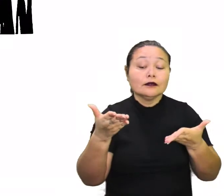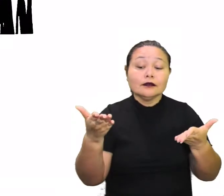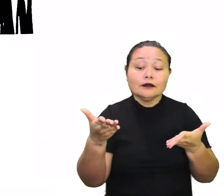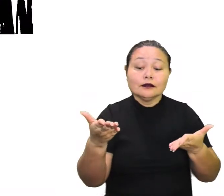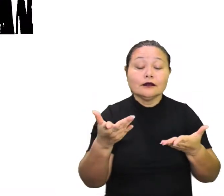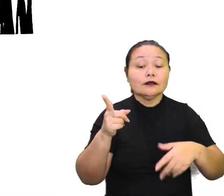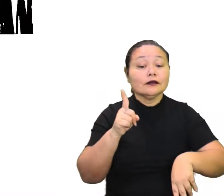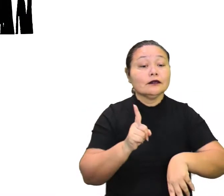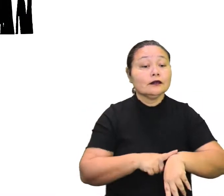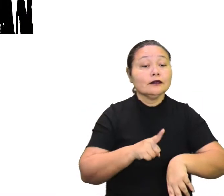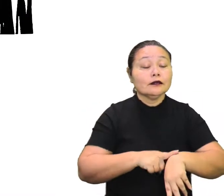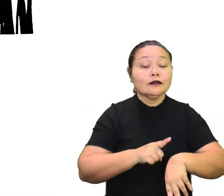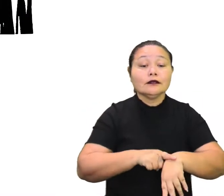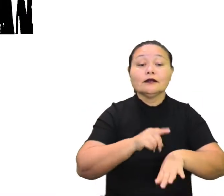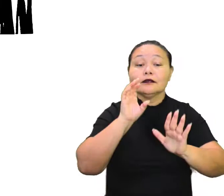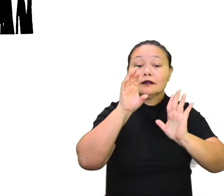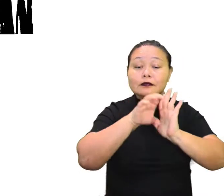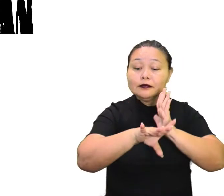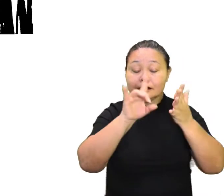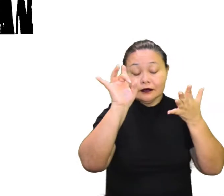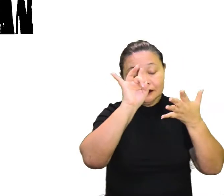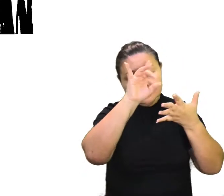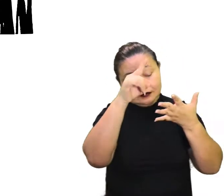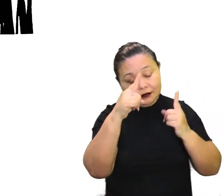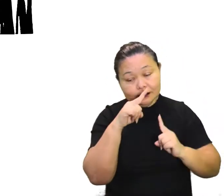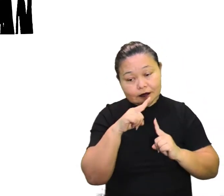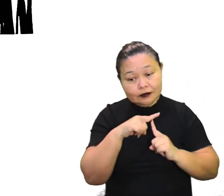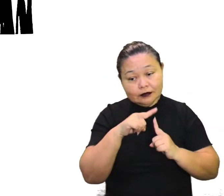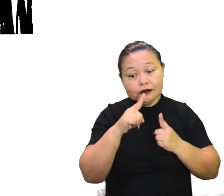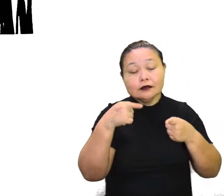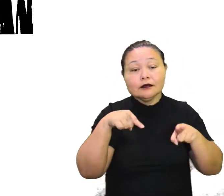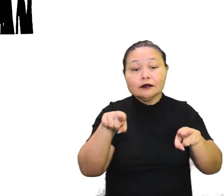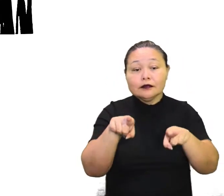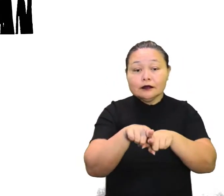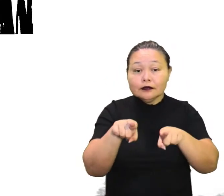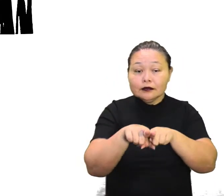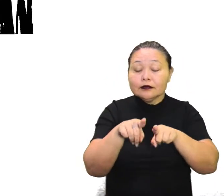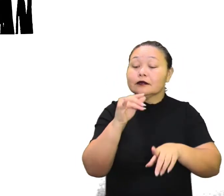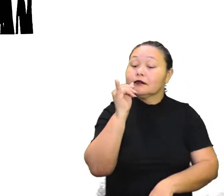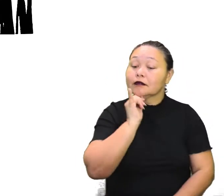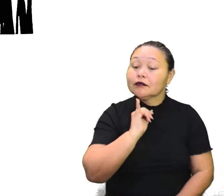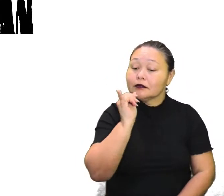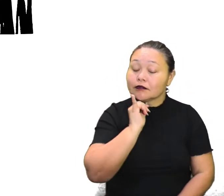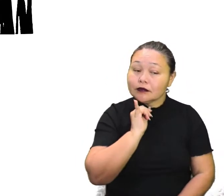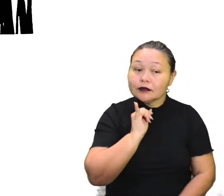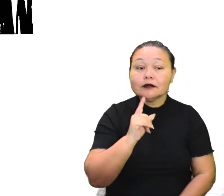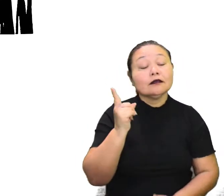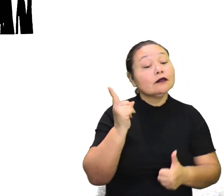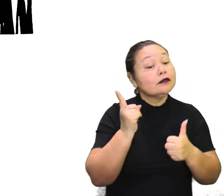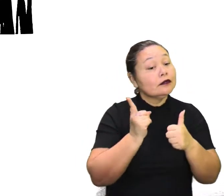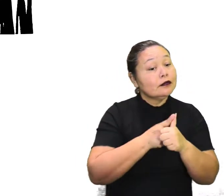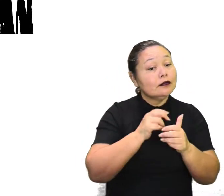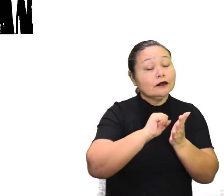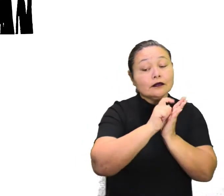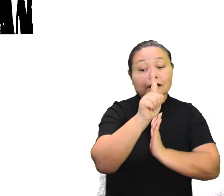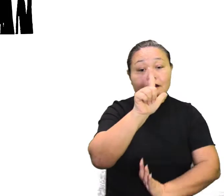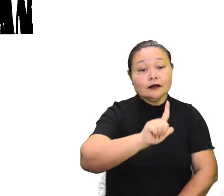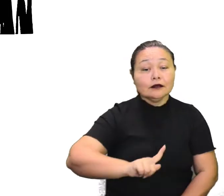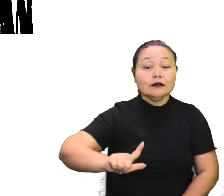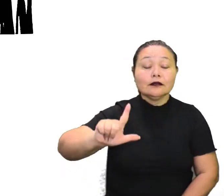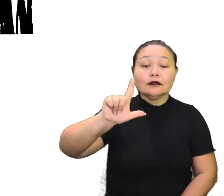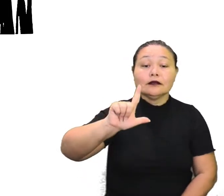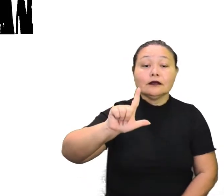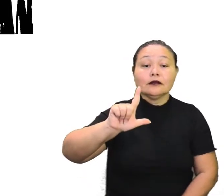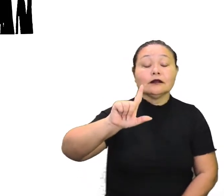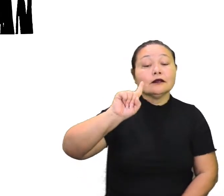chegou o momento de conceituar cada tipo e os seus exemplos. Primeiro, gêneros